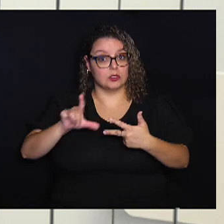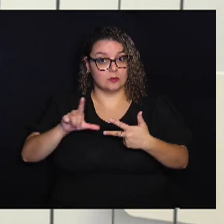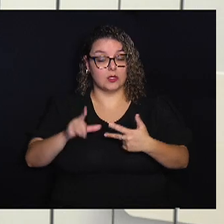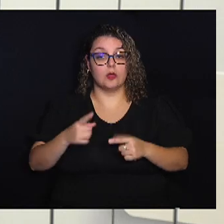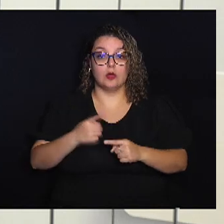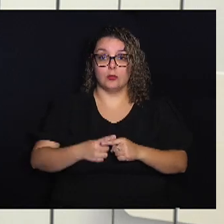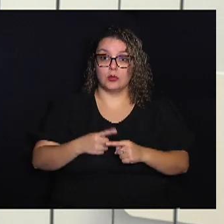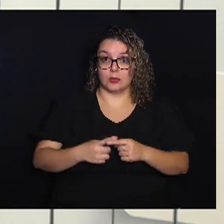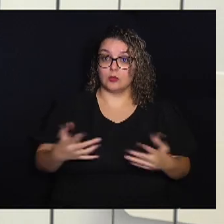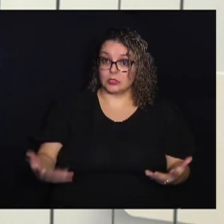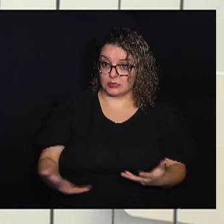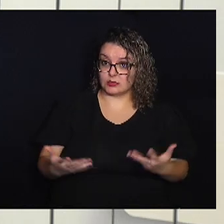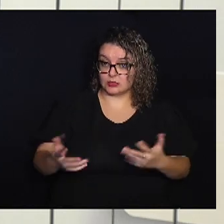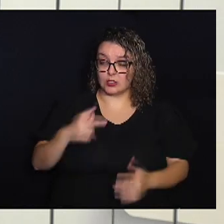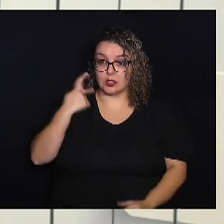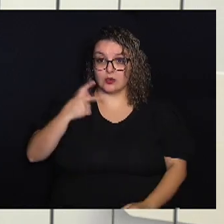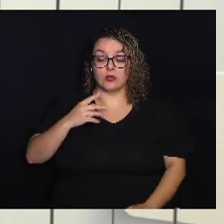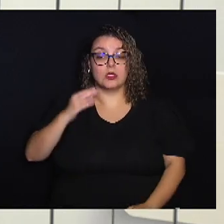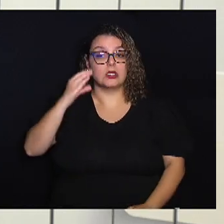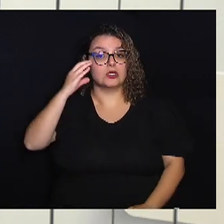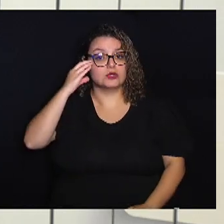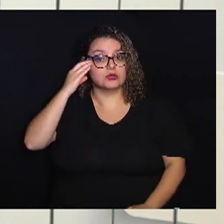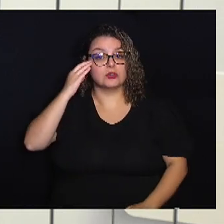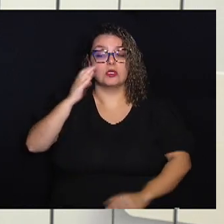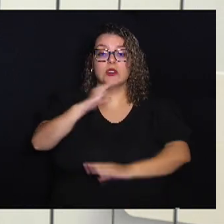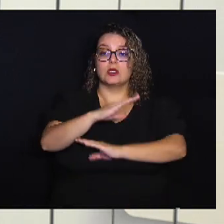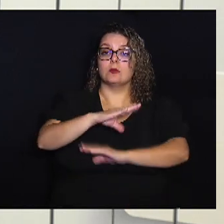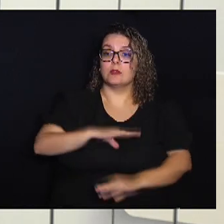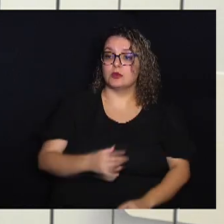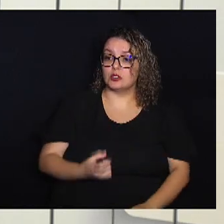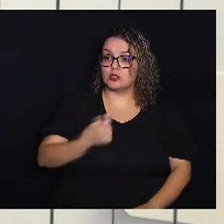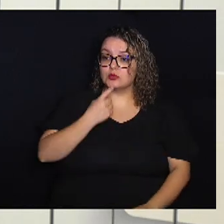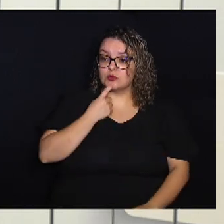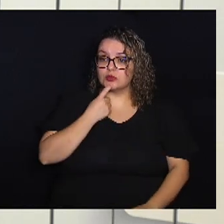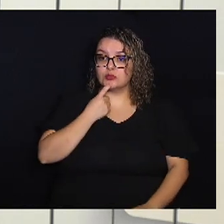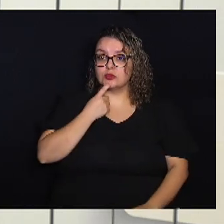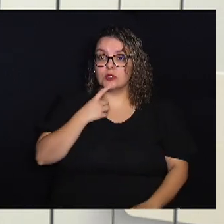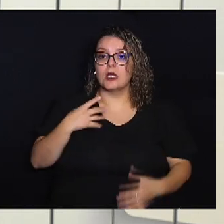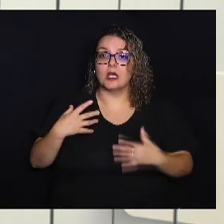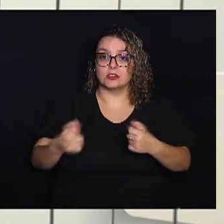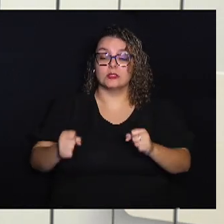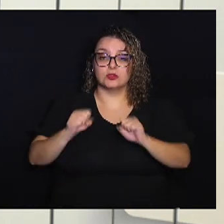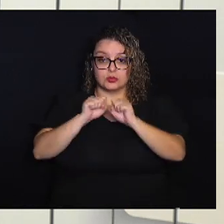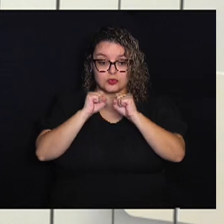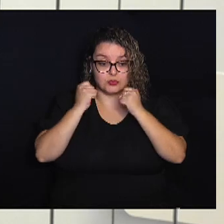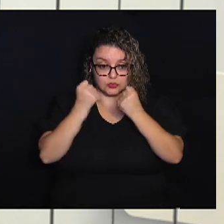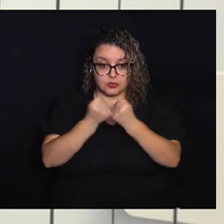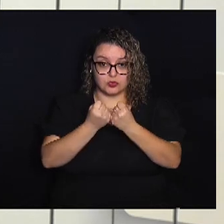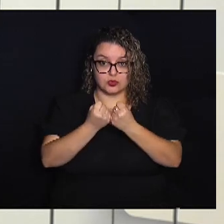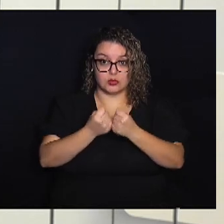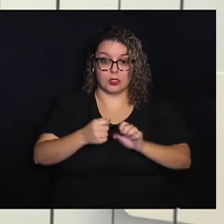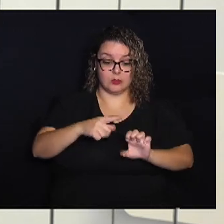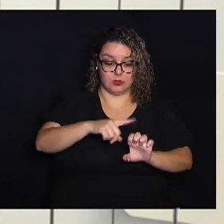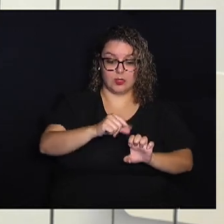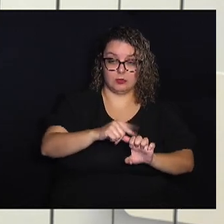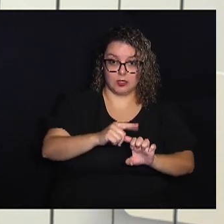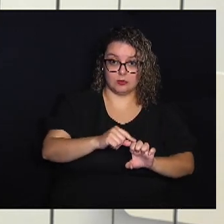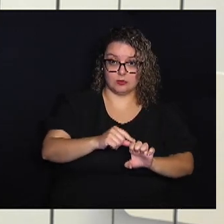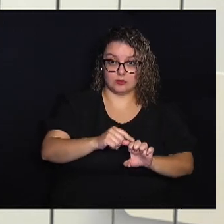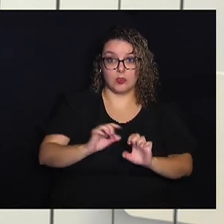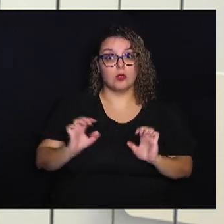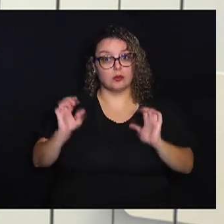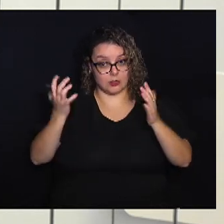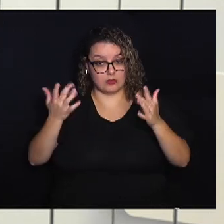por iniciativa do vereador Luiz Cirilo, a Câmara Municipal de Campinas sediou um seminário sobre empreendedorismo. O